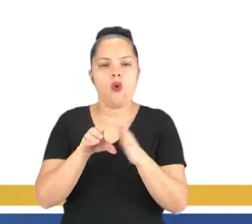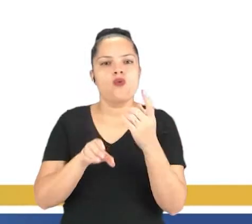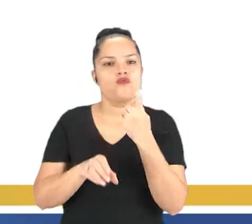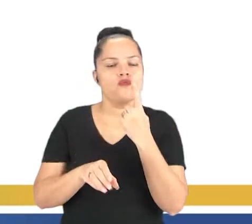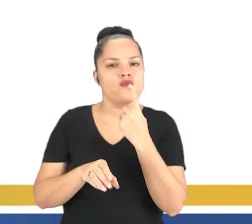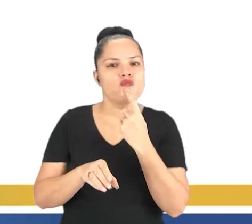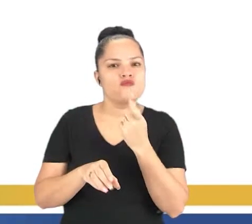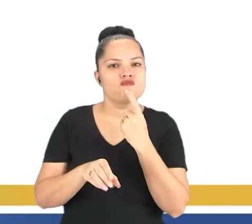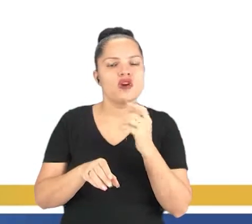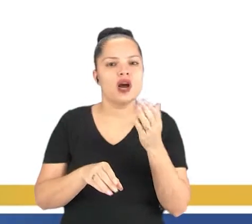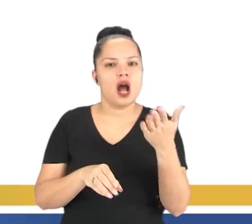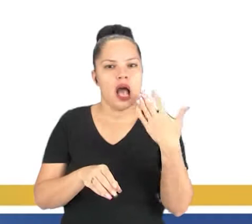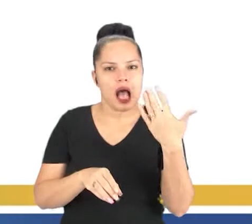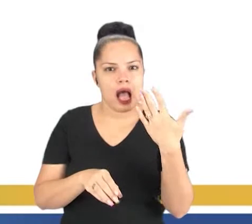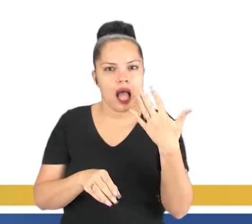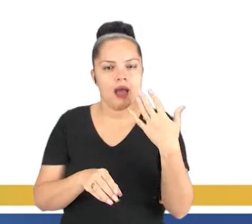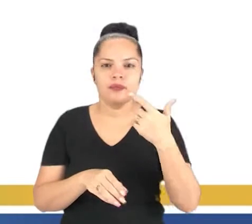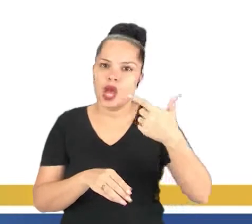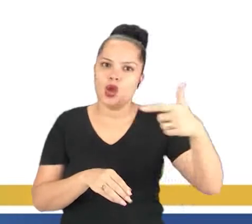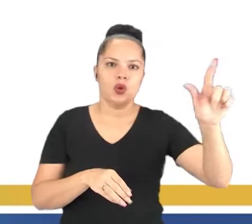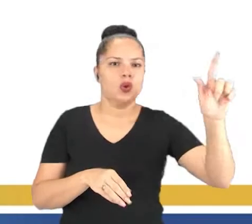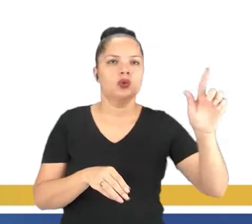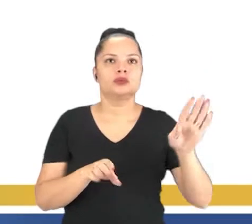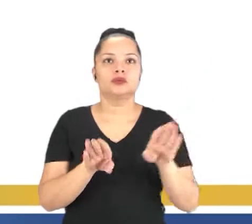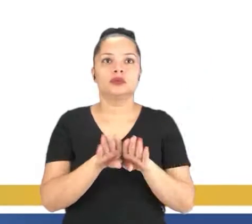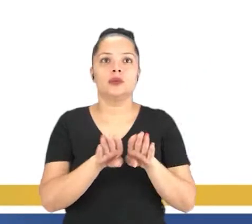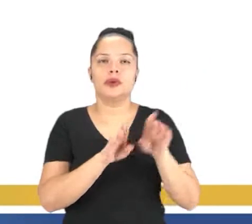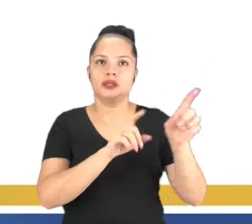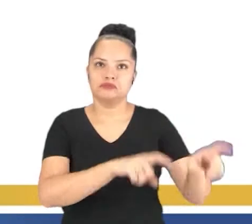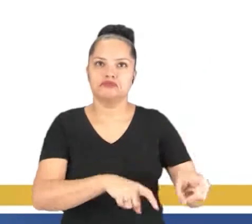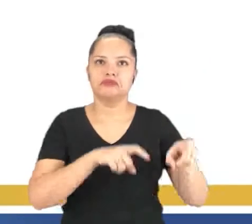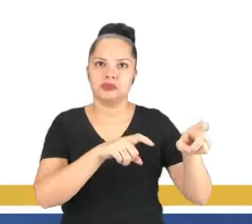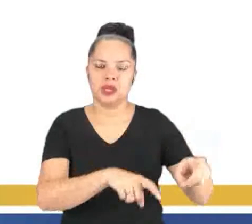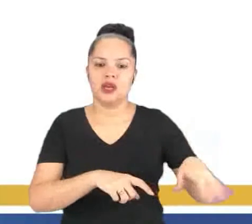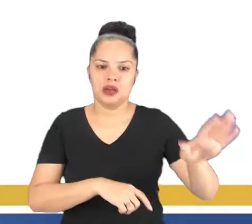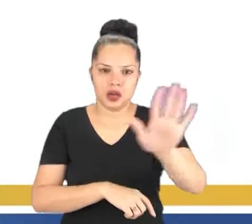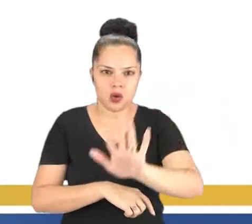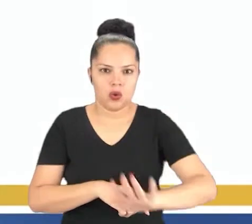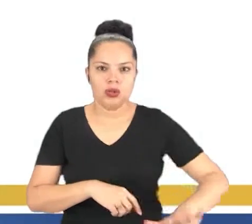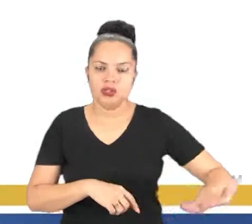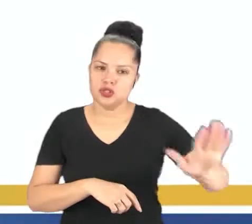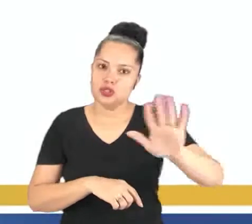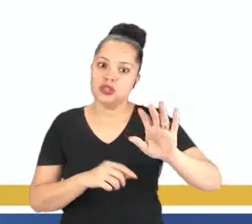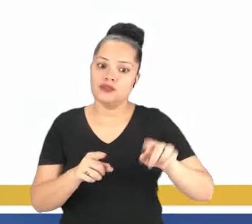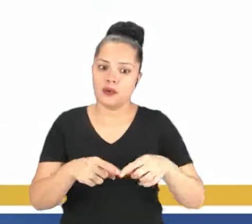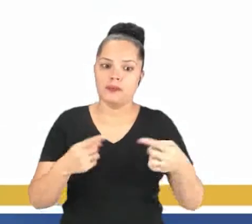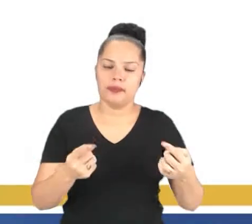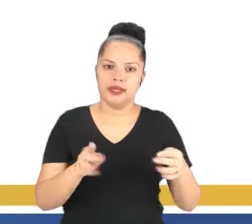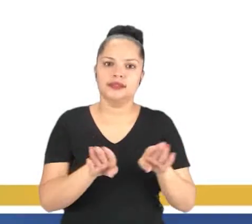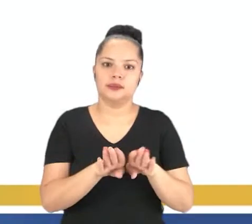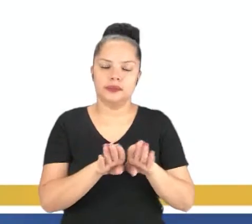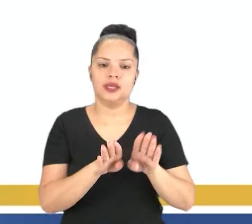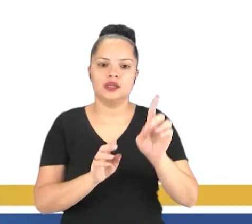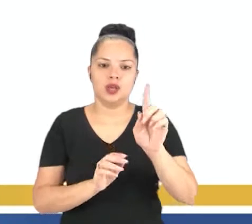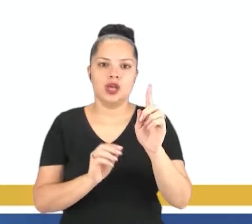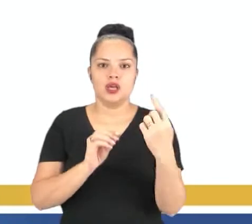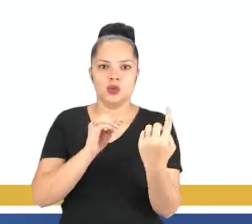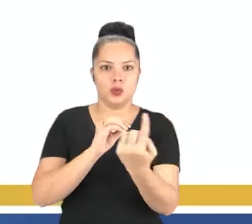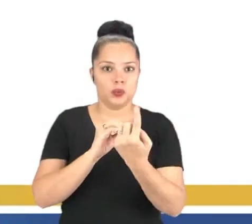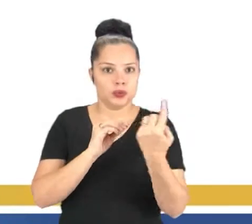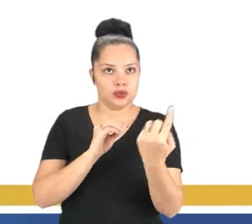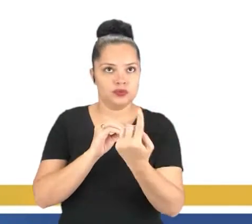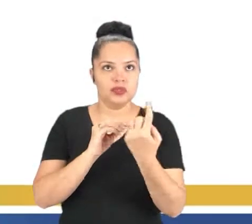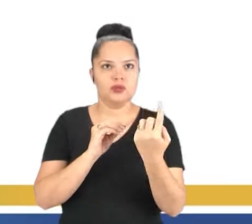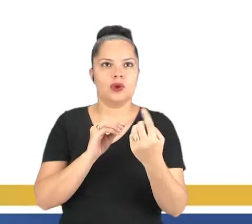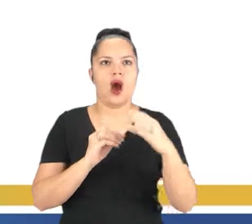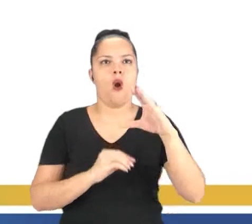Pimenta etc tá a propriedade da terra ela coletiva e de uso individual o cálculo